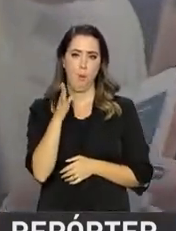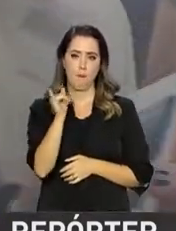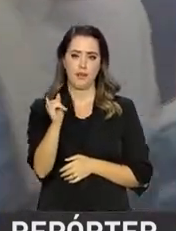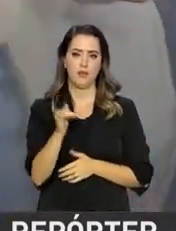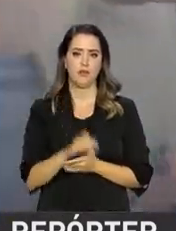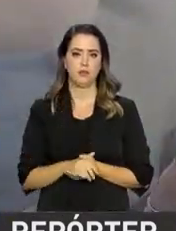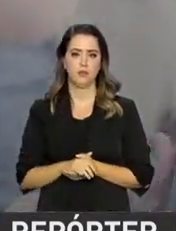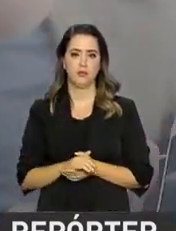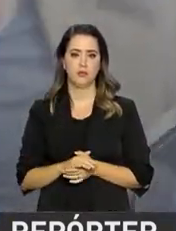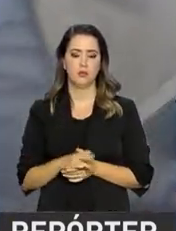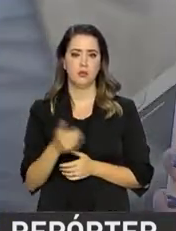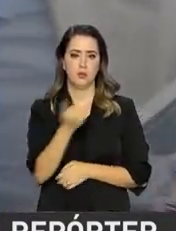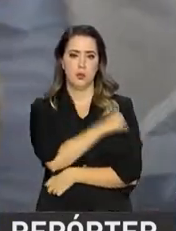pra pro rio de janeiro unb